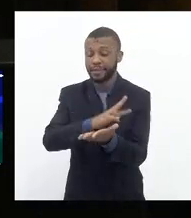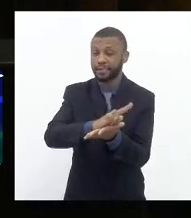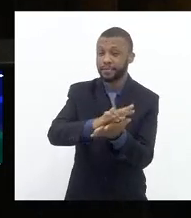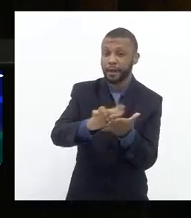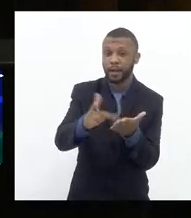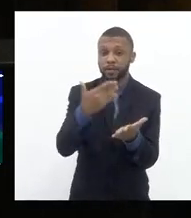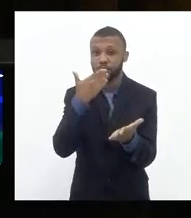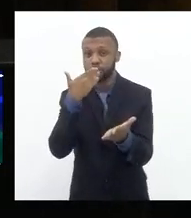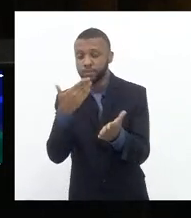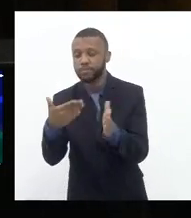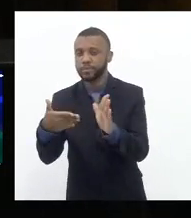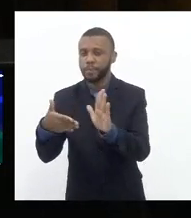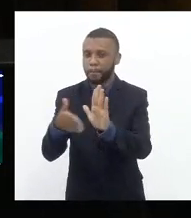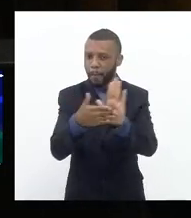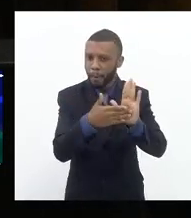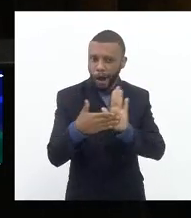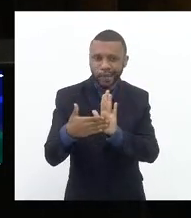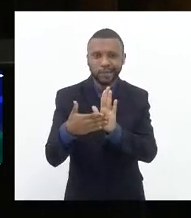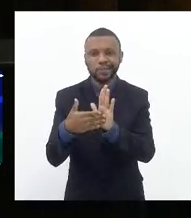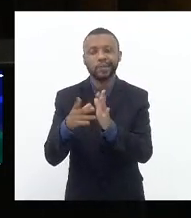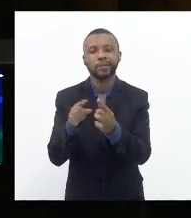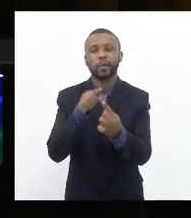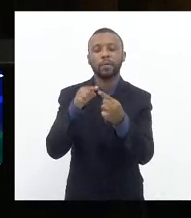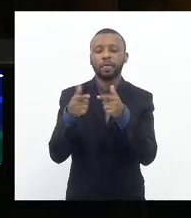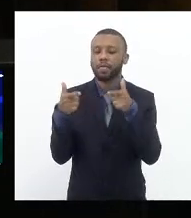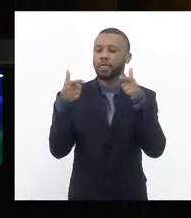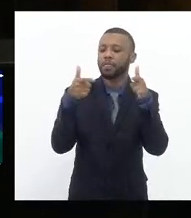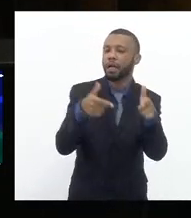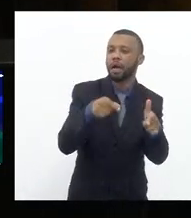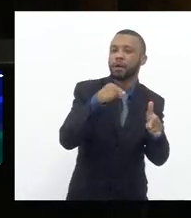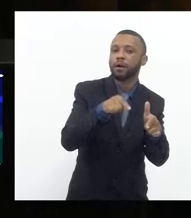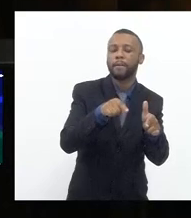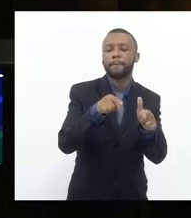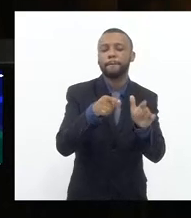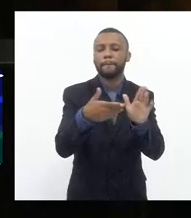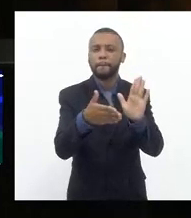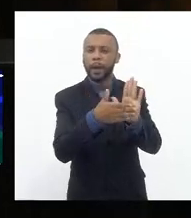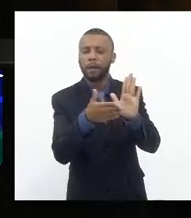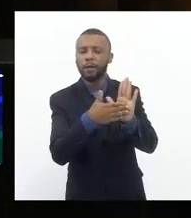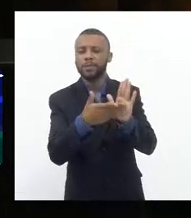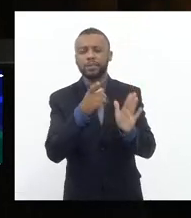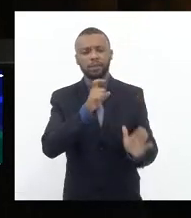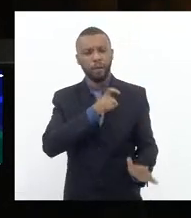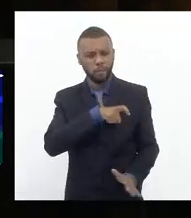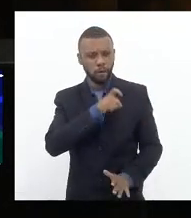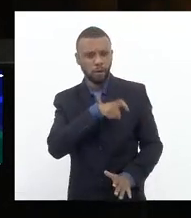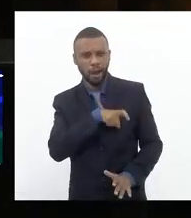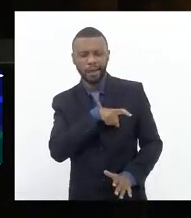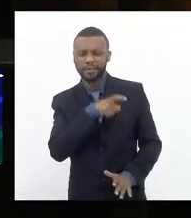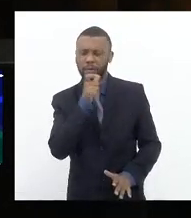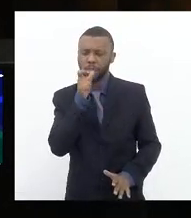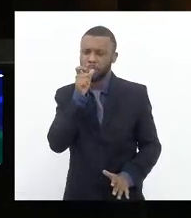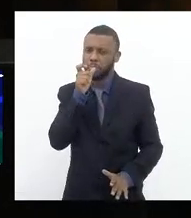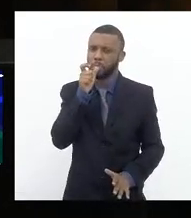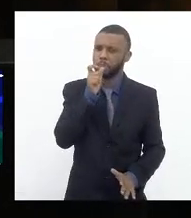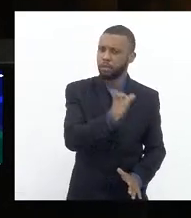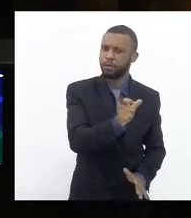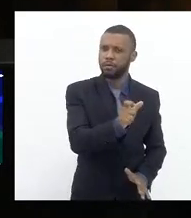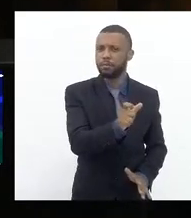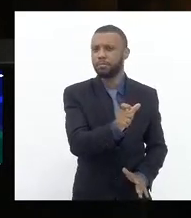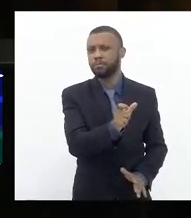como pacote de maldades, um arrocho, um ataque, uma